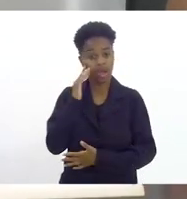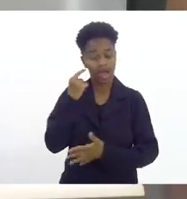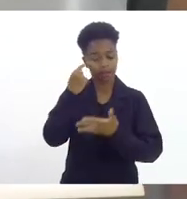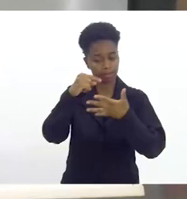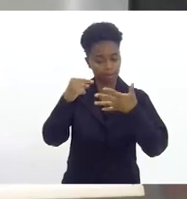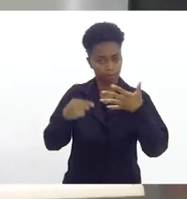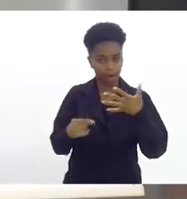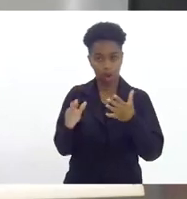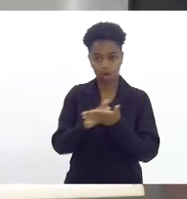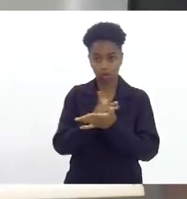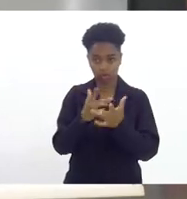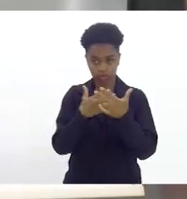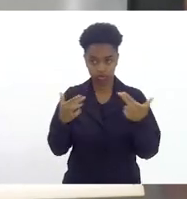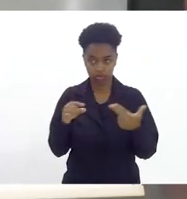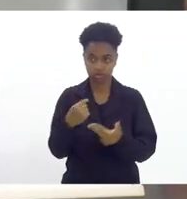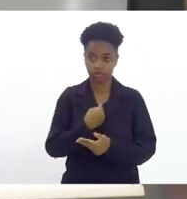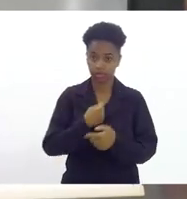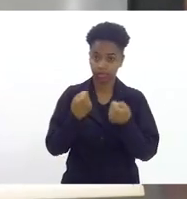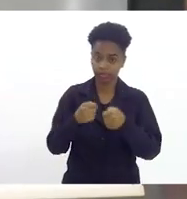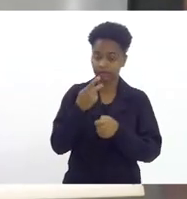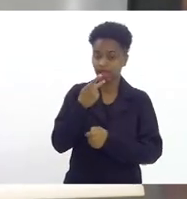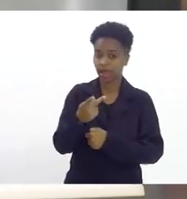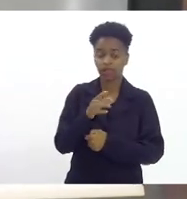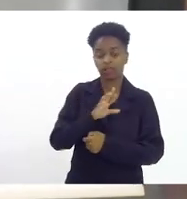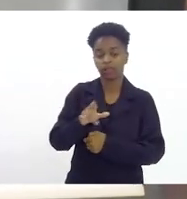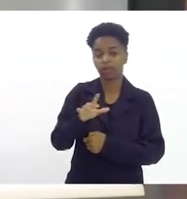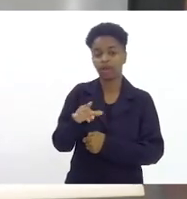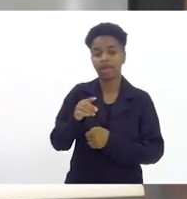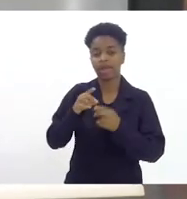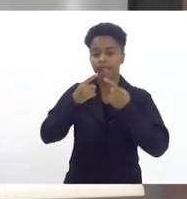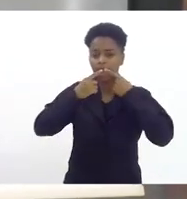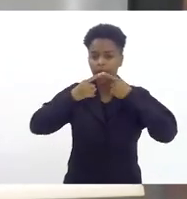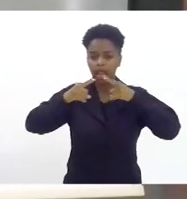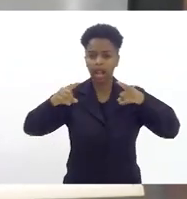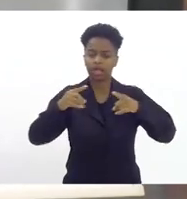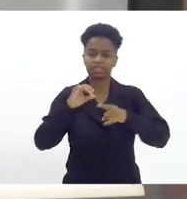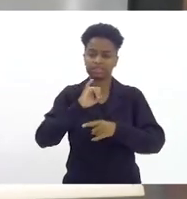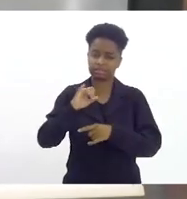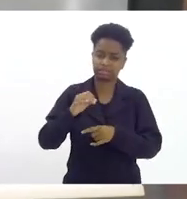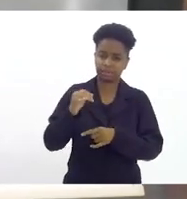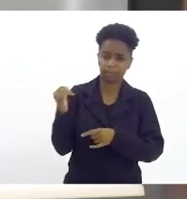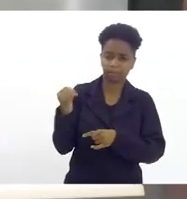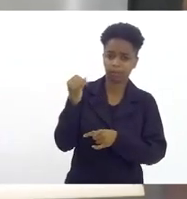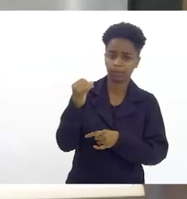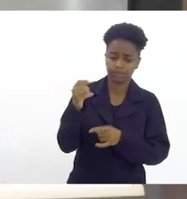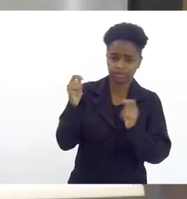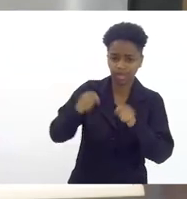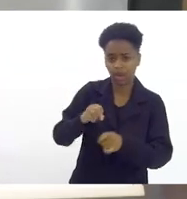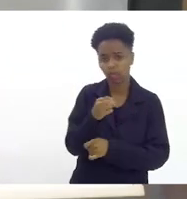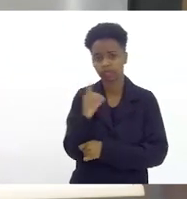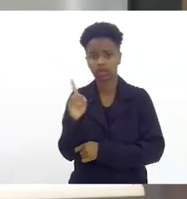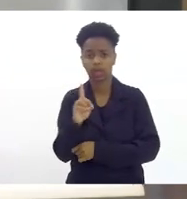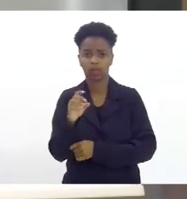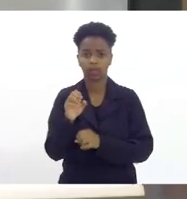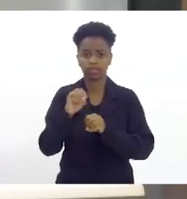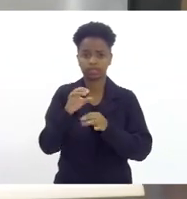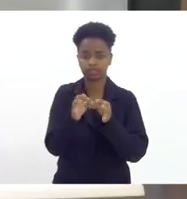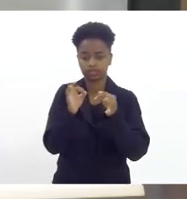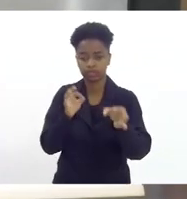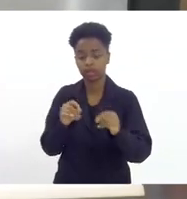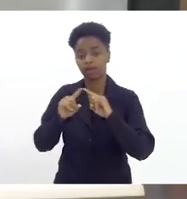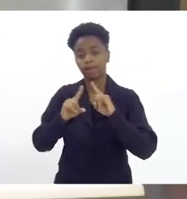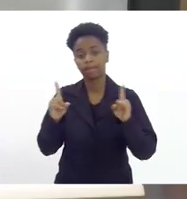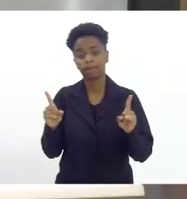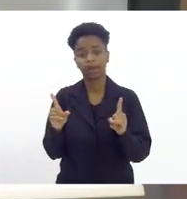são algumas colocações sem questionar a pertinência do ensino superior privado e da modalidade à distância é